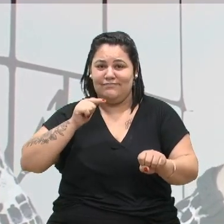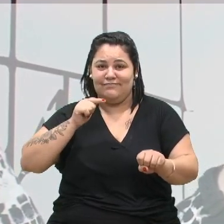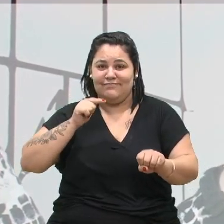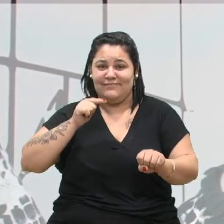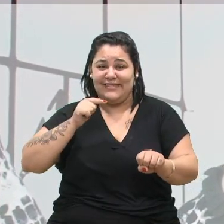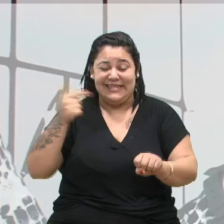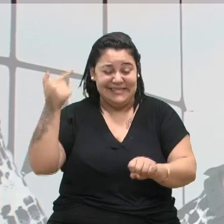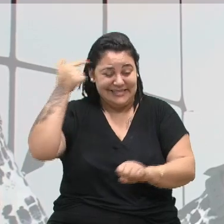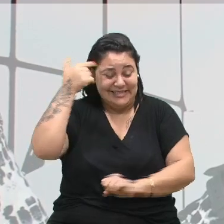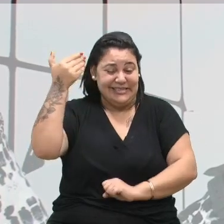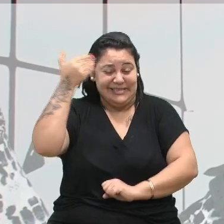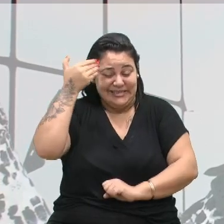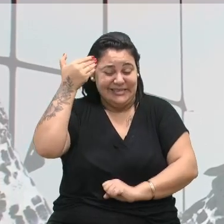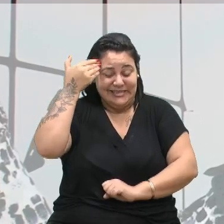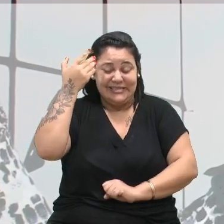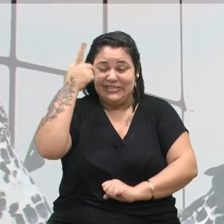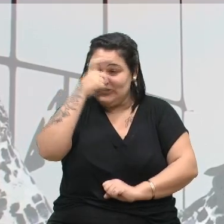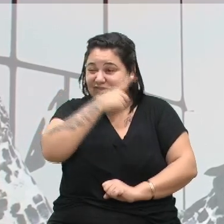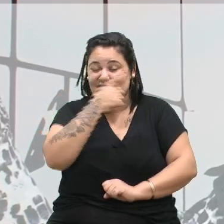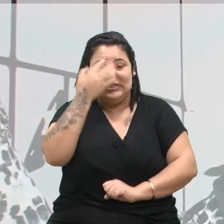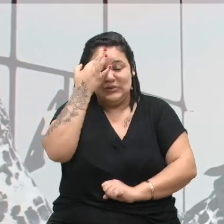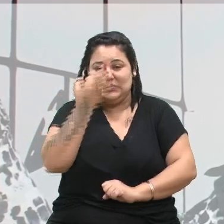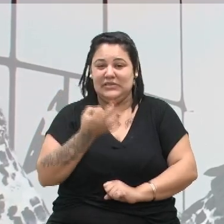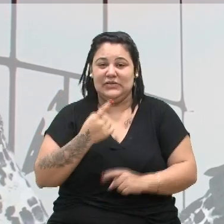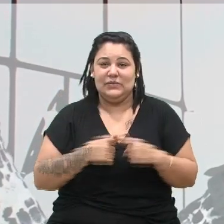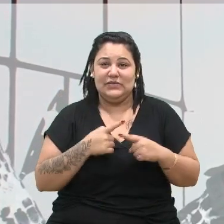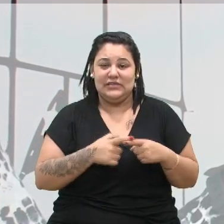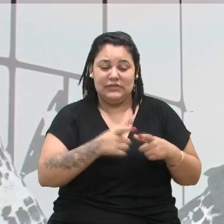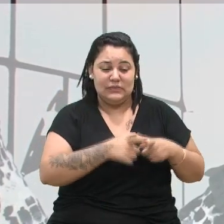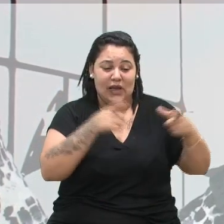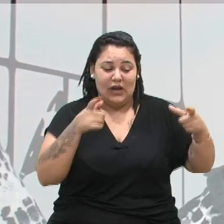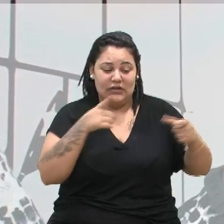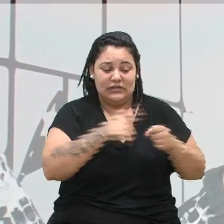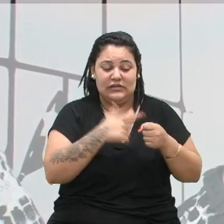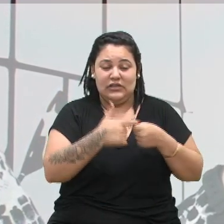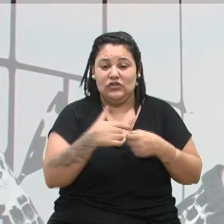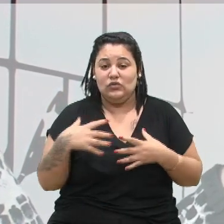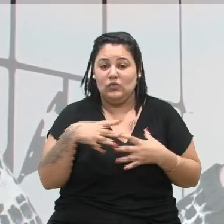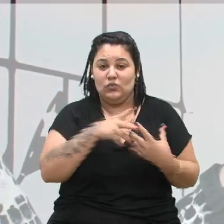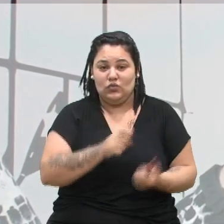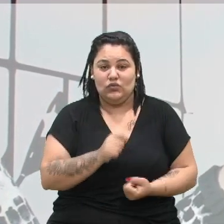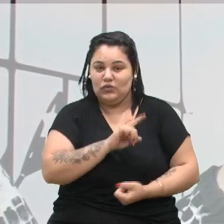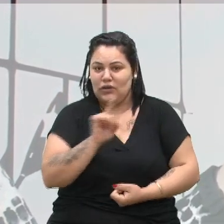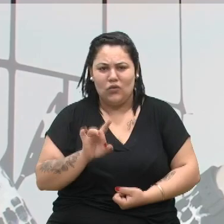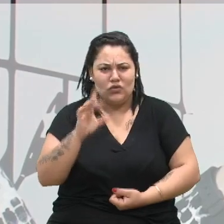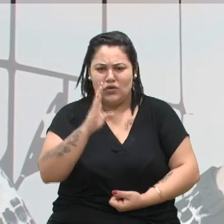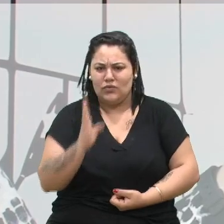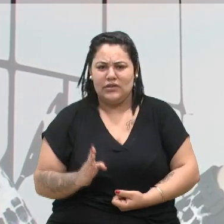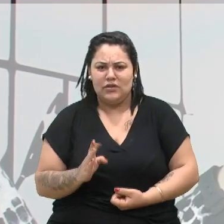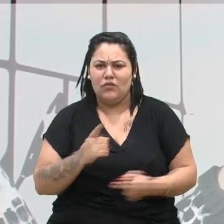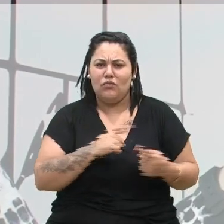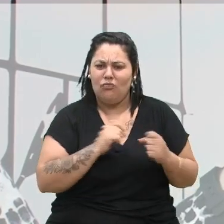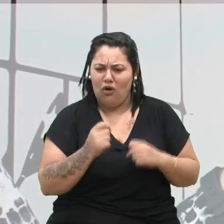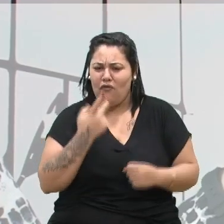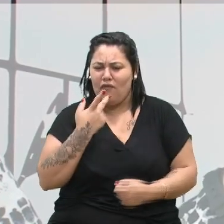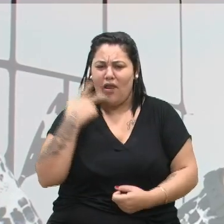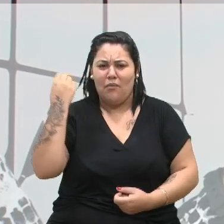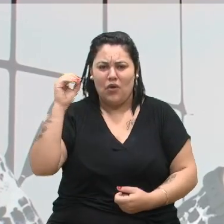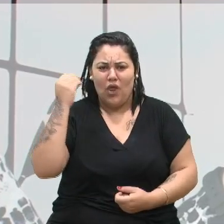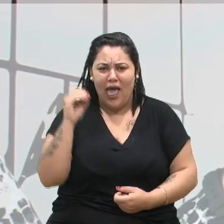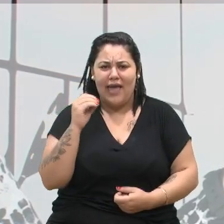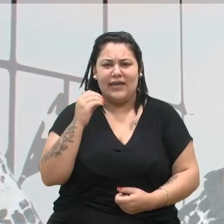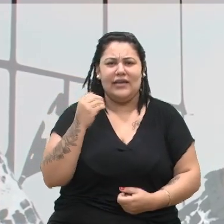cabeça porque as grandes cidades do mundo, não só do Brasil, mas do mundo, e aí eu posso citar Porto Alegre,